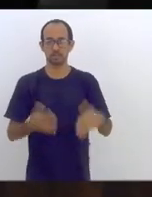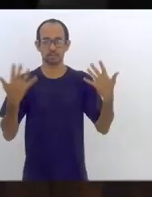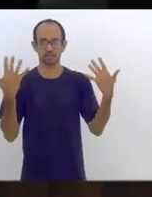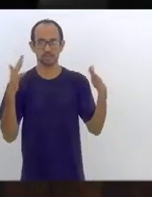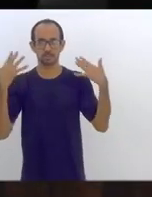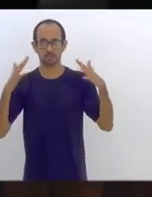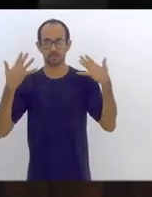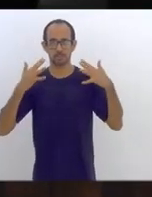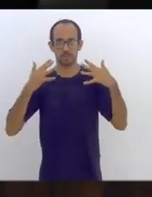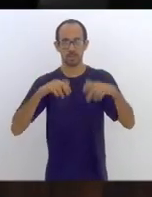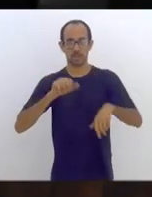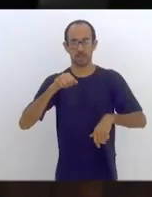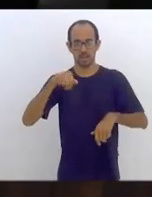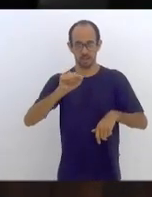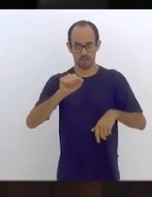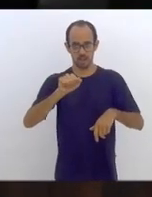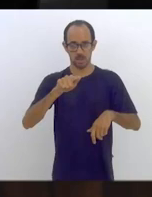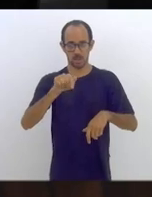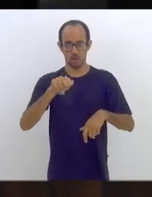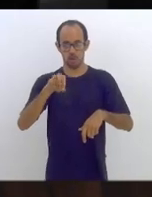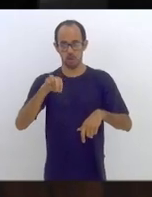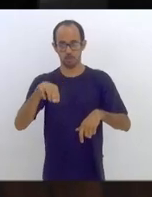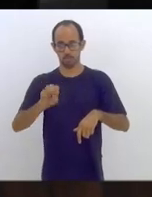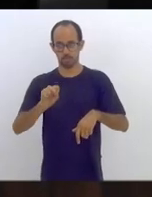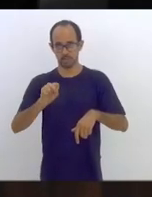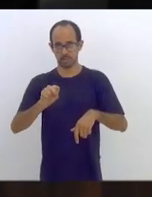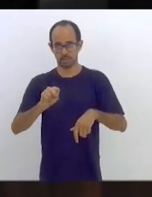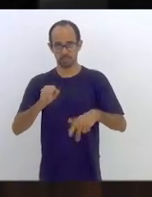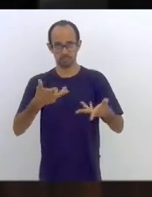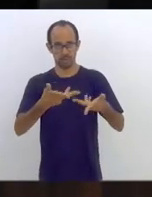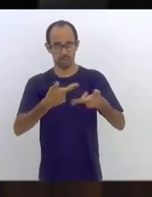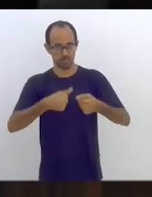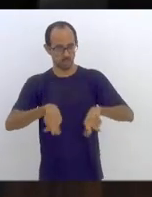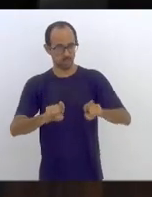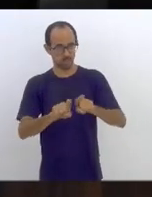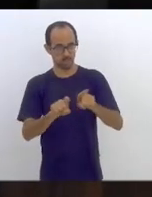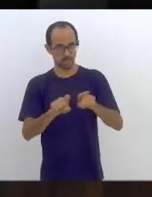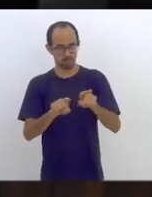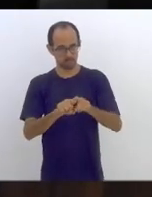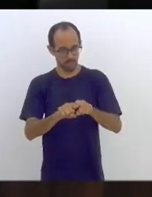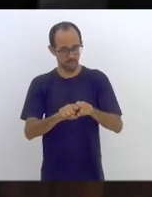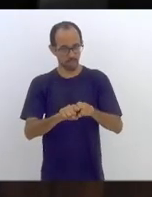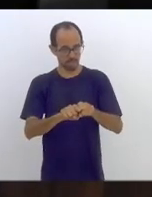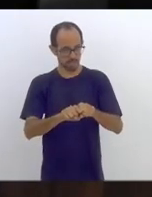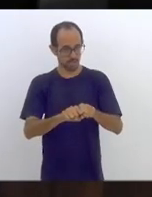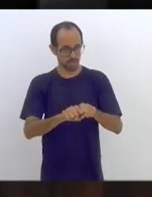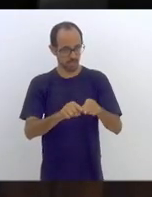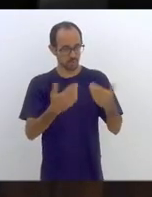nossa querida Ana Gomes, querida maravilhosa. Quero saudar